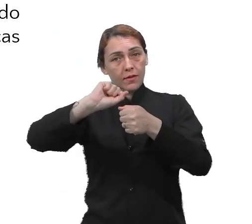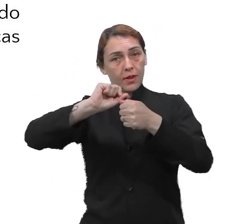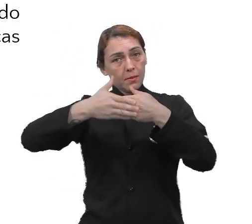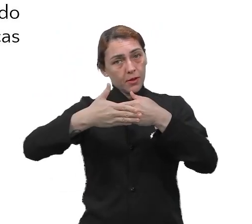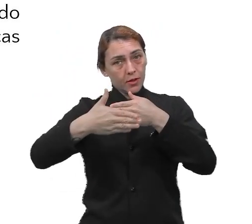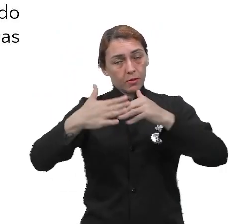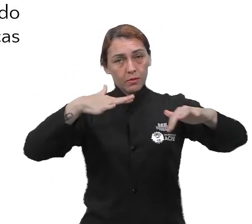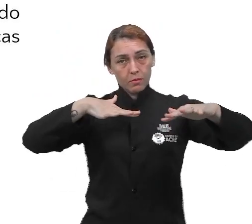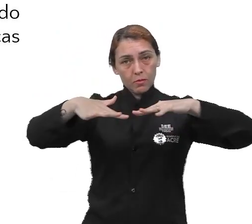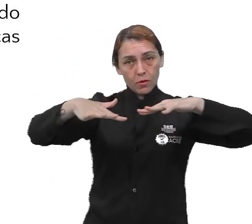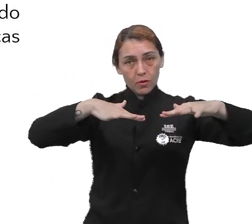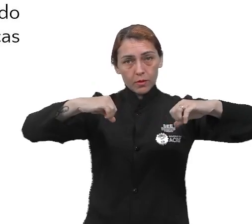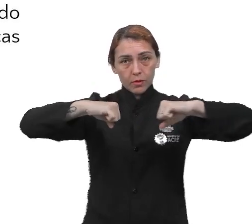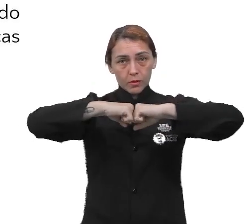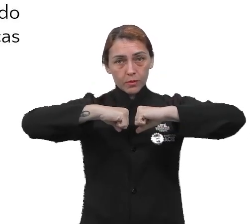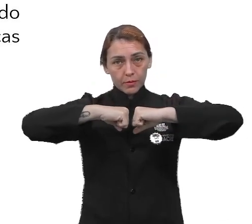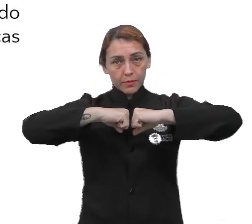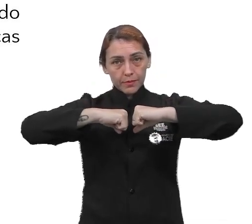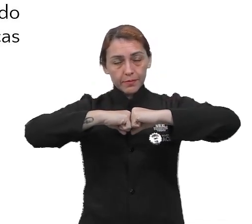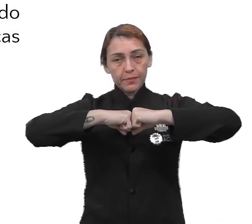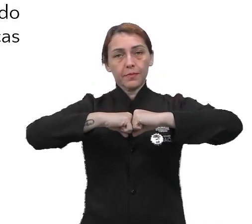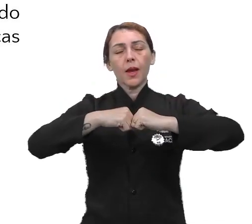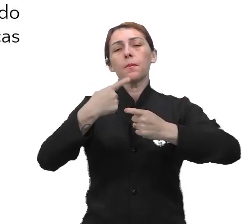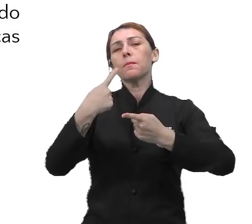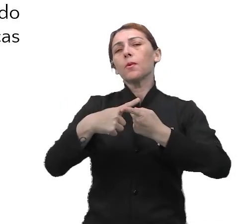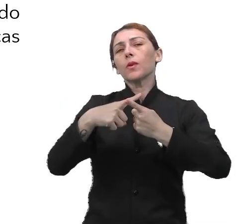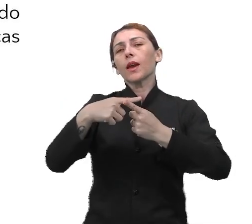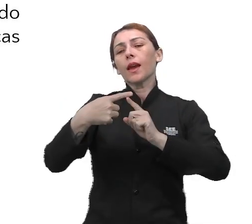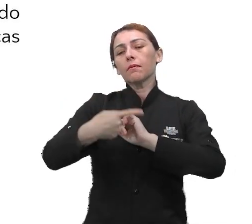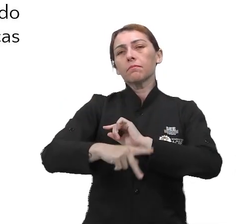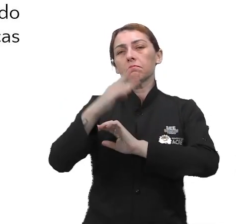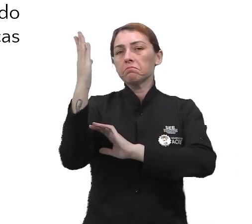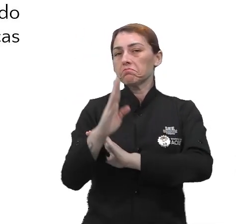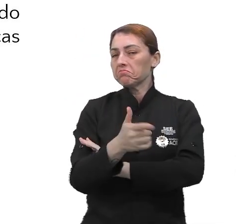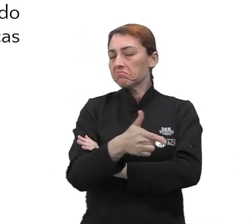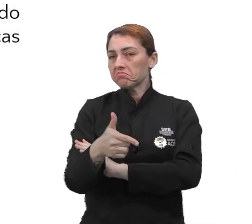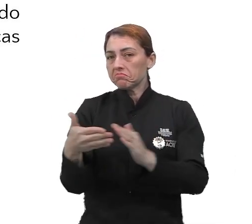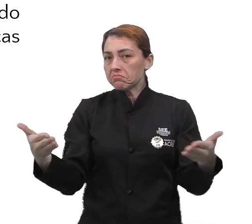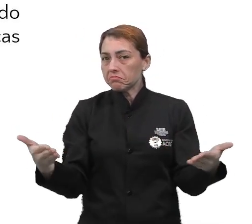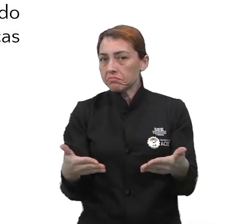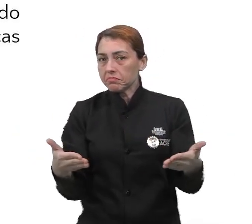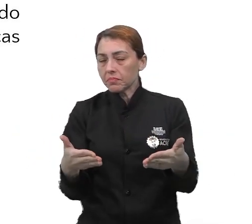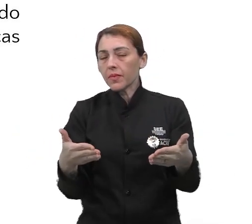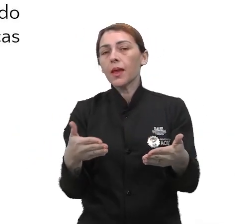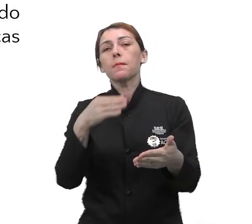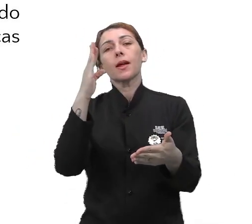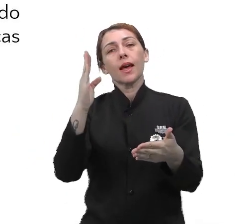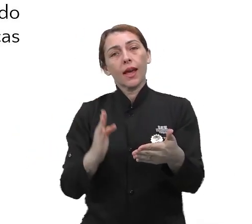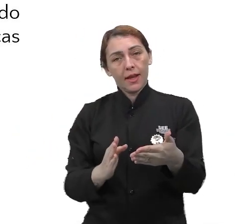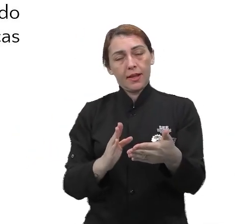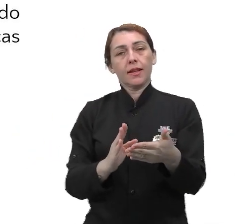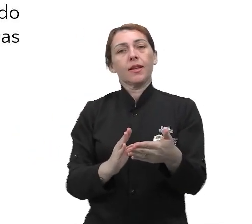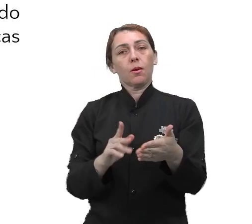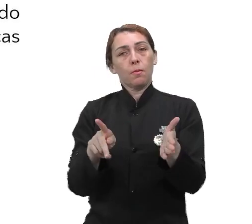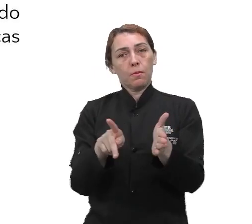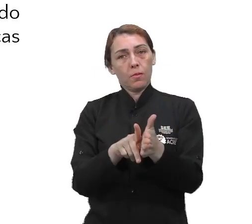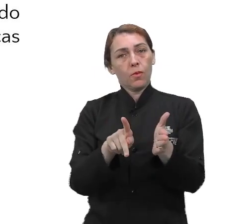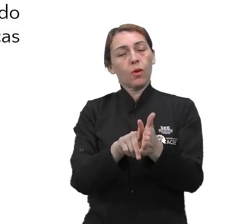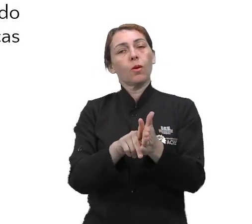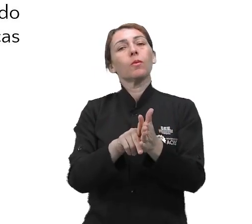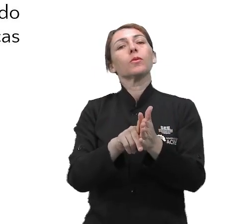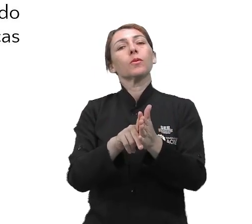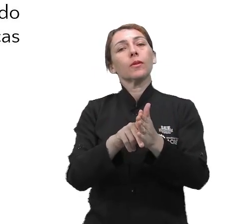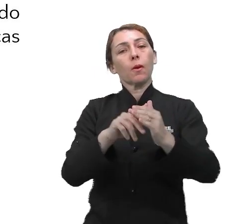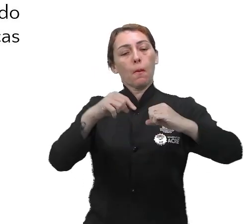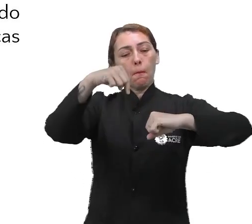partir do movimento de placas tectônicas. Por que no Brasil não tem, na atualidade? O Brasil ele fica concentrado ali no meio de uma placa